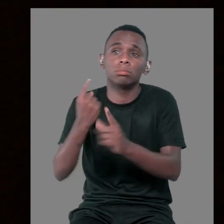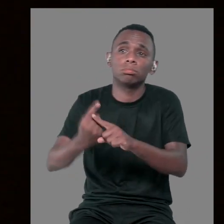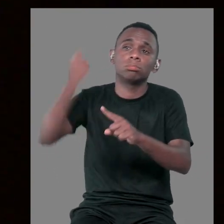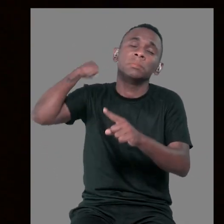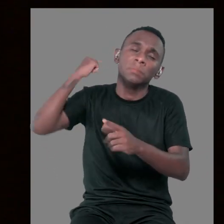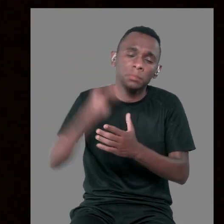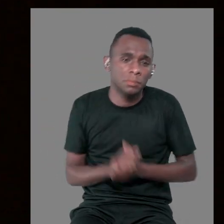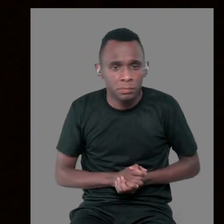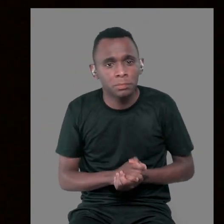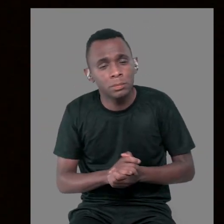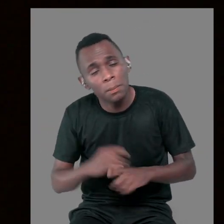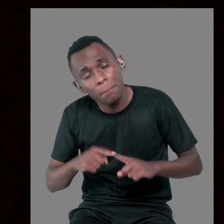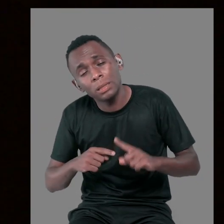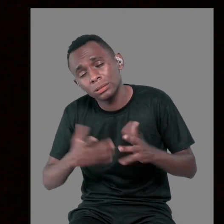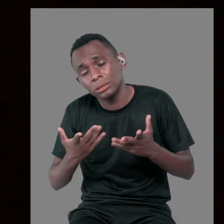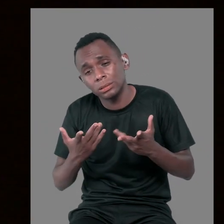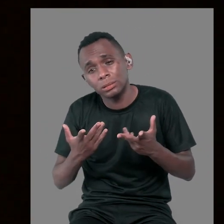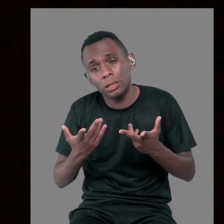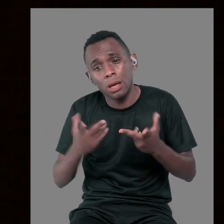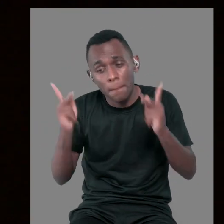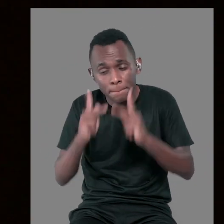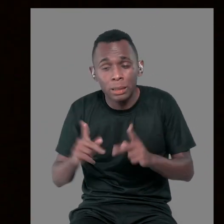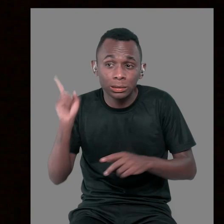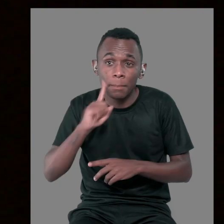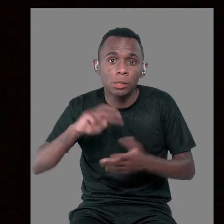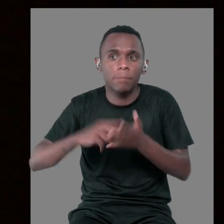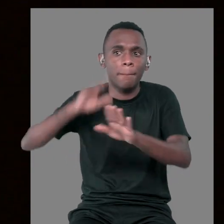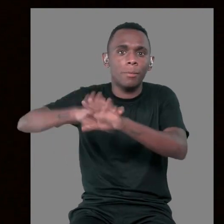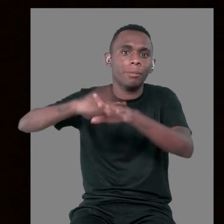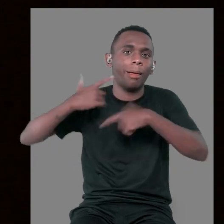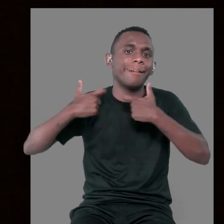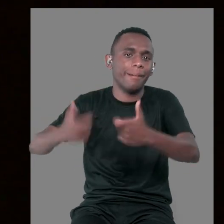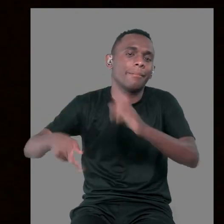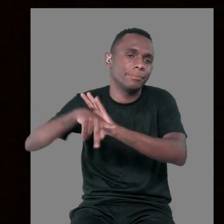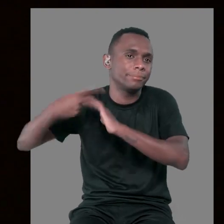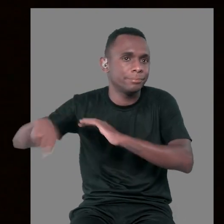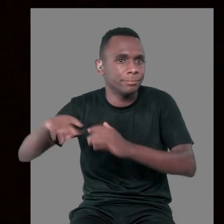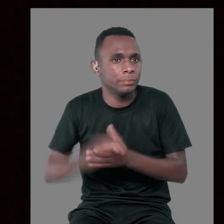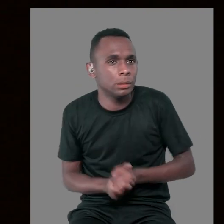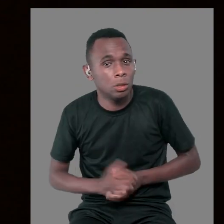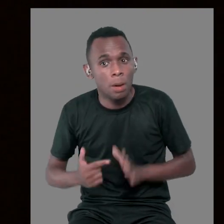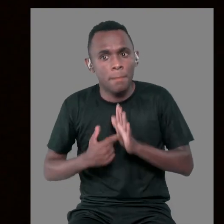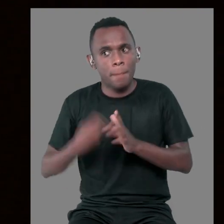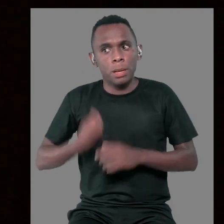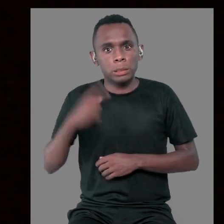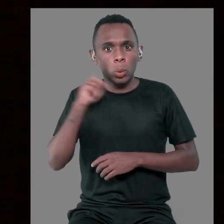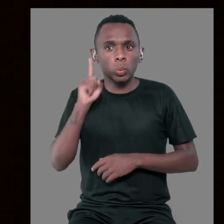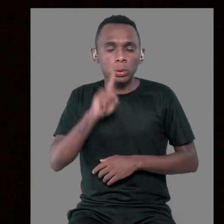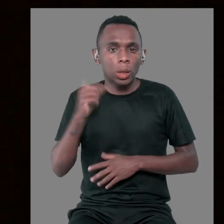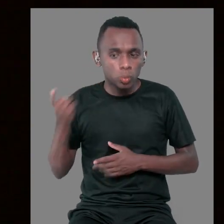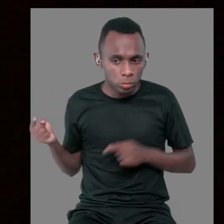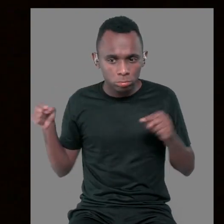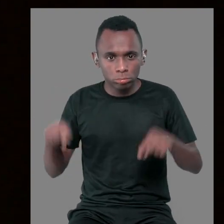Pax Americana se revelou a Guerra Americana. Né? A presença dos Estados Unidos na cena internacional